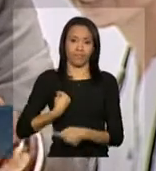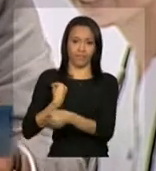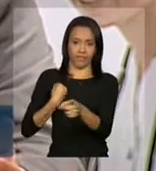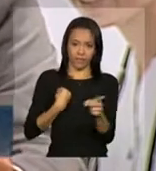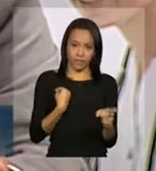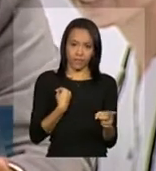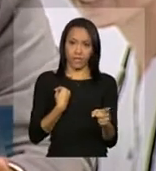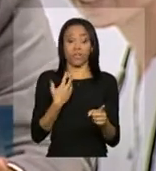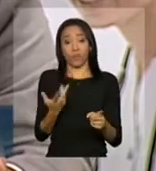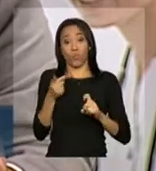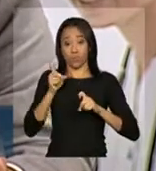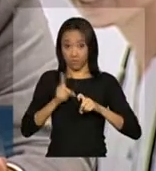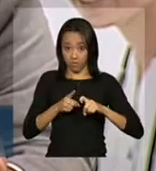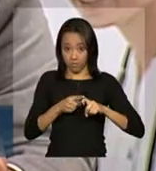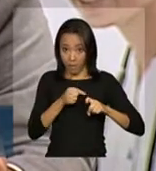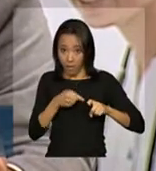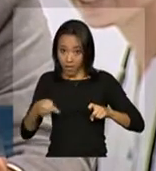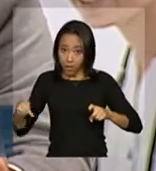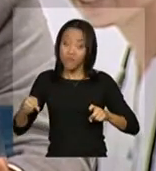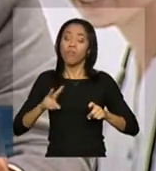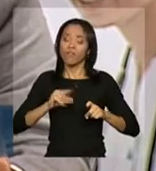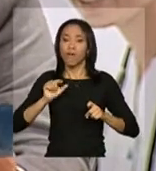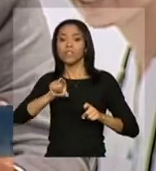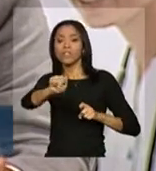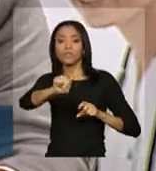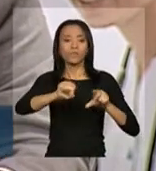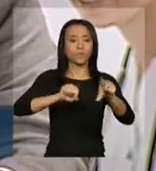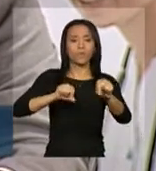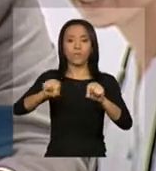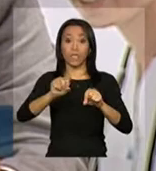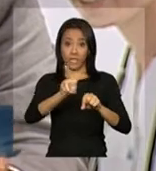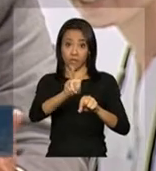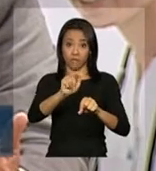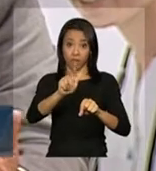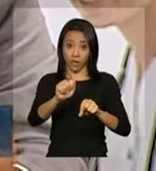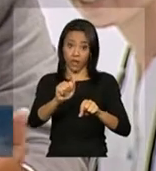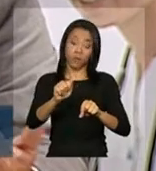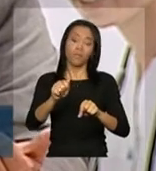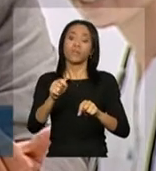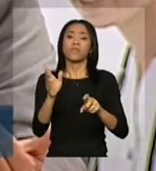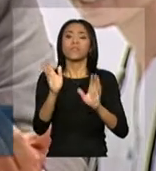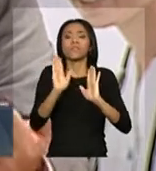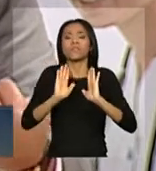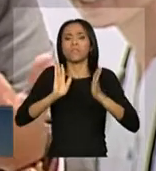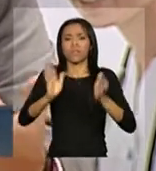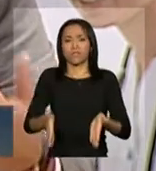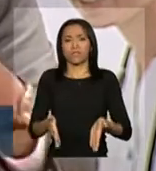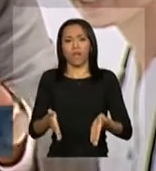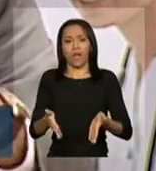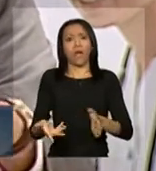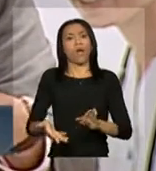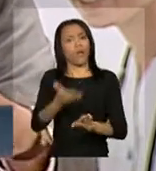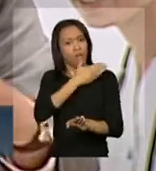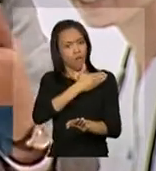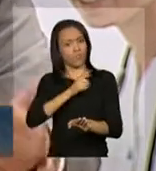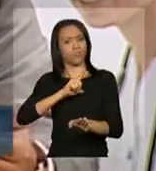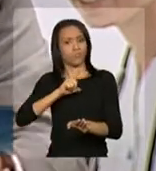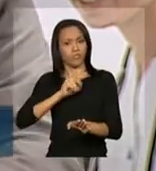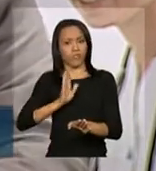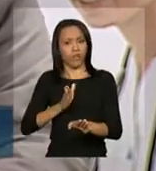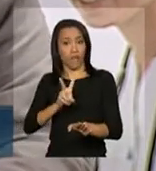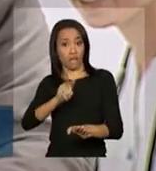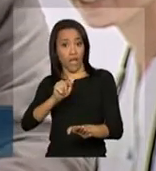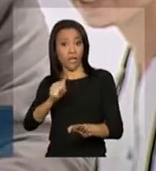poder escolher essas vagas ofertadas dentre aquelas que já existiam anteriormente E as